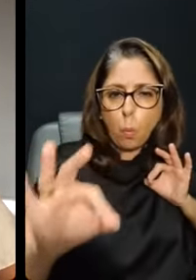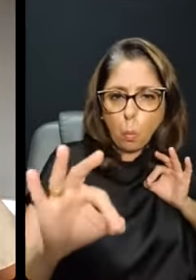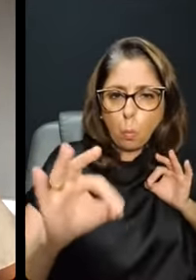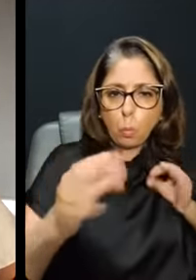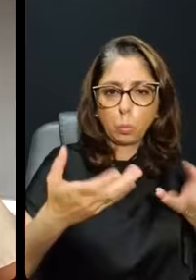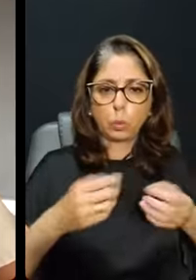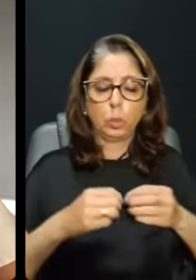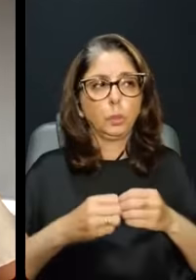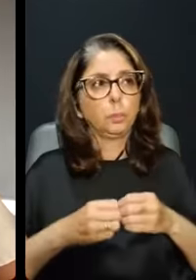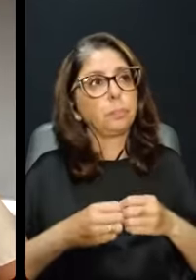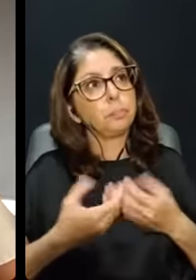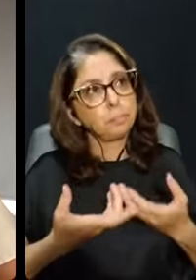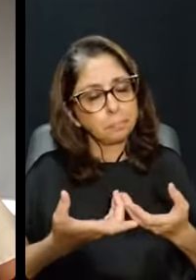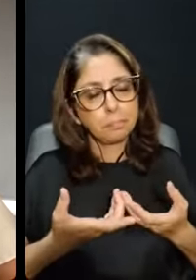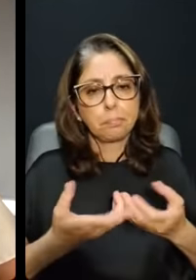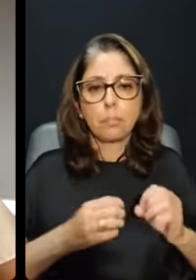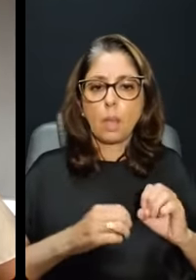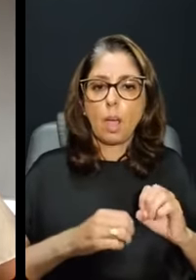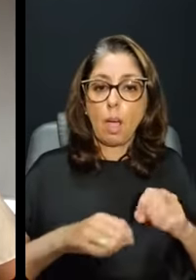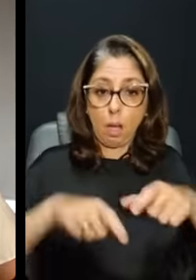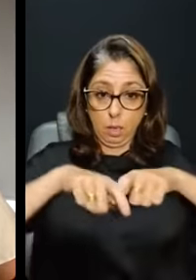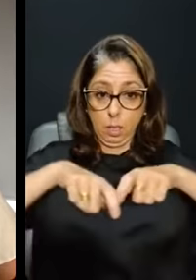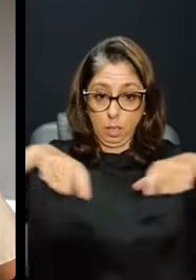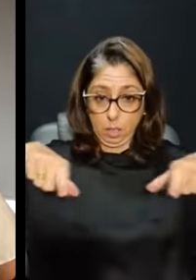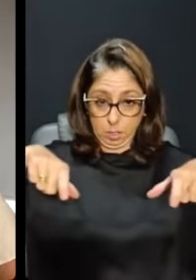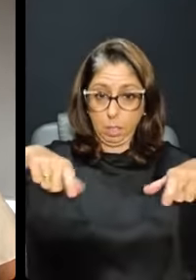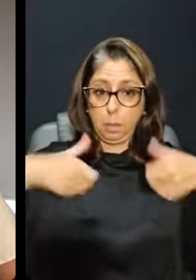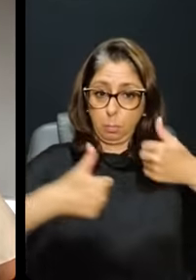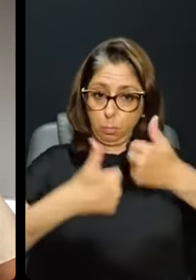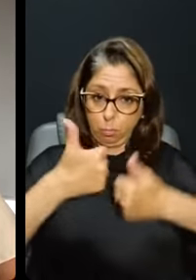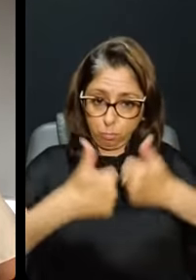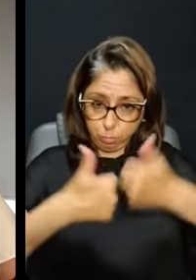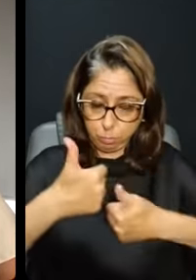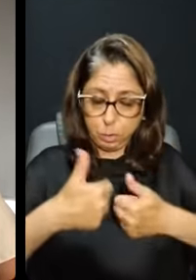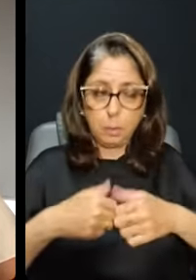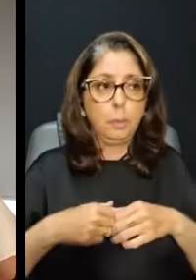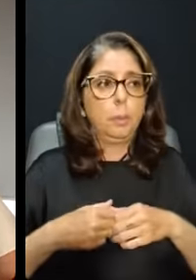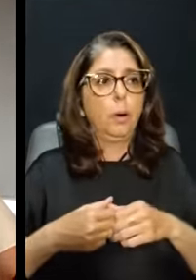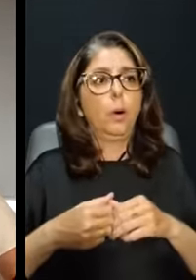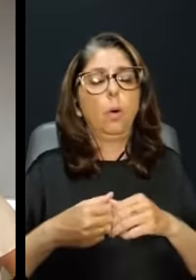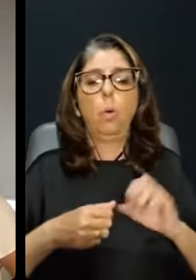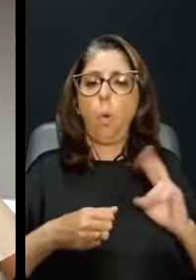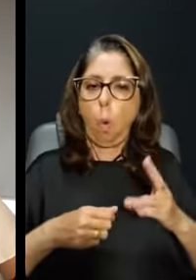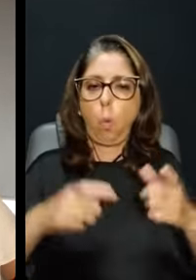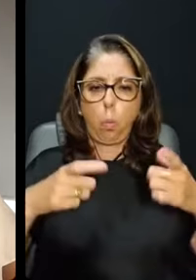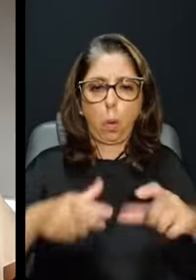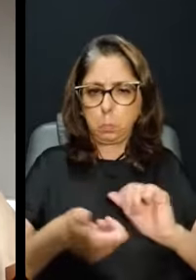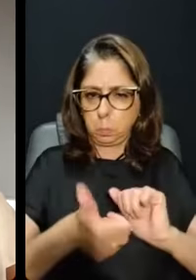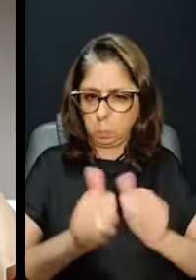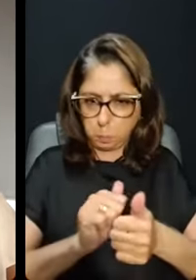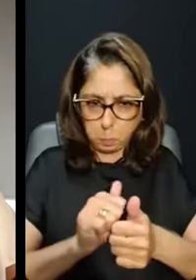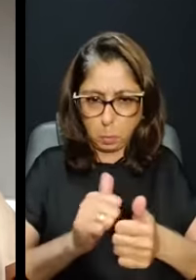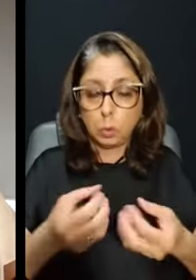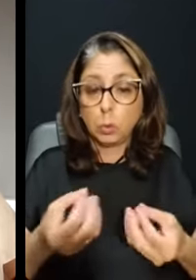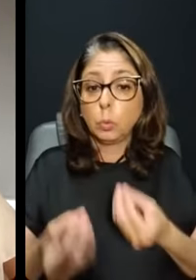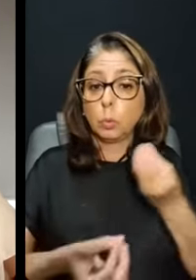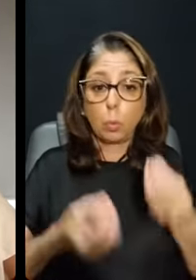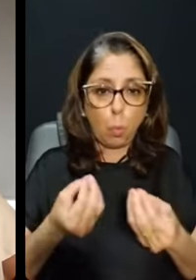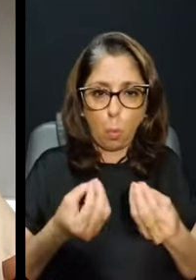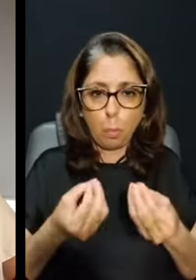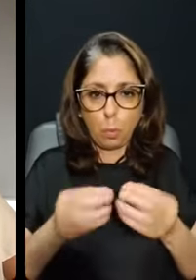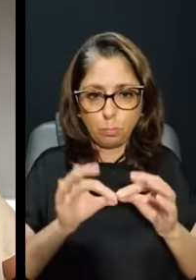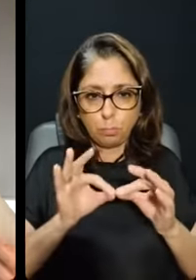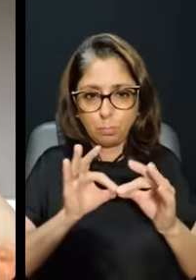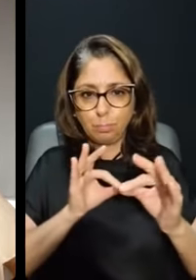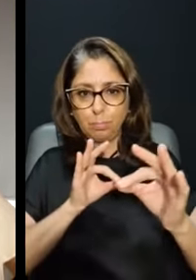estádios ou locais de esporte, você não tem esse parâmetro, como fazer. Então, os